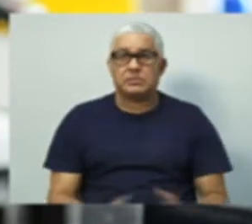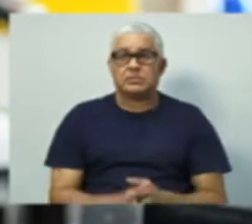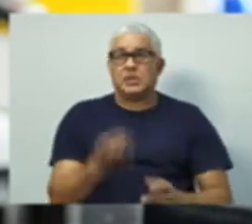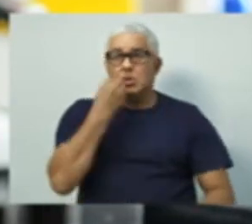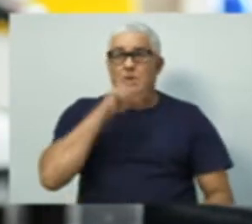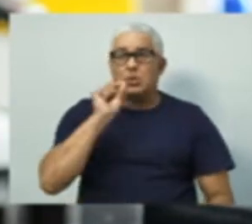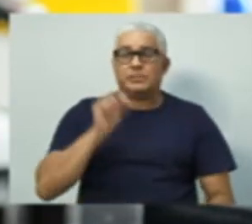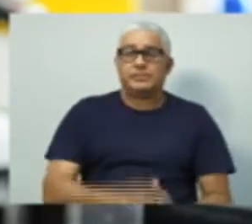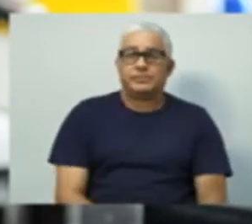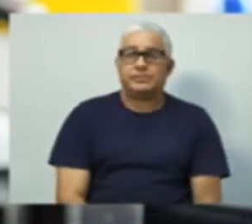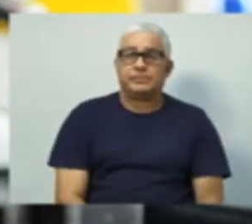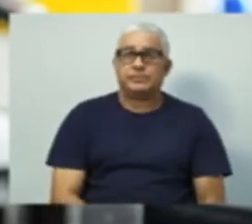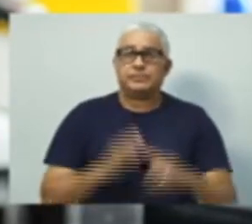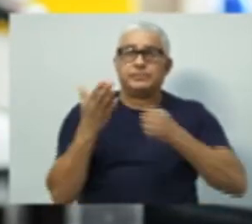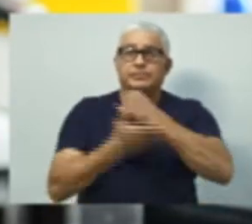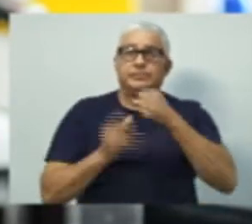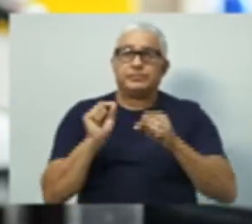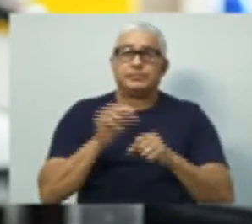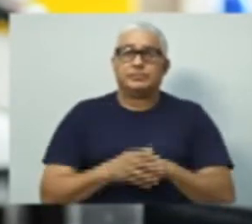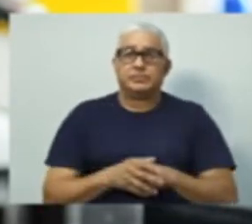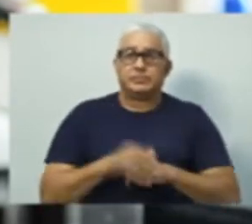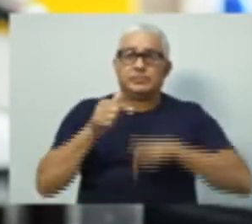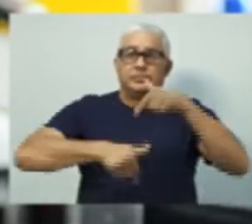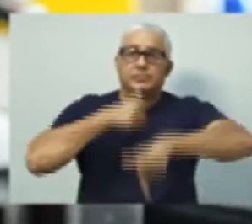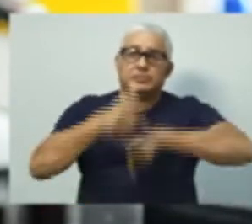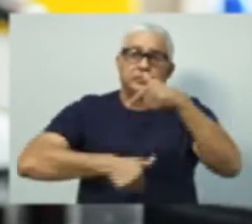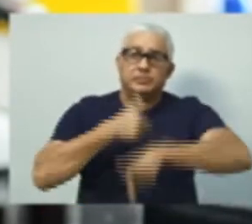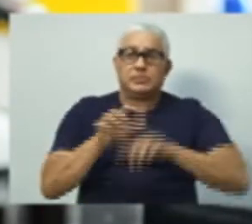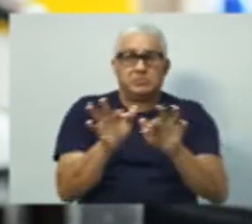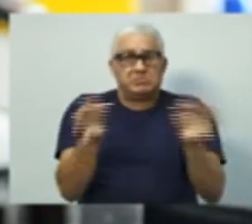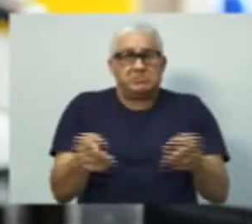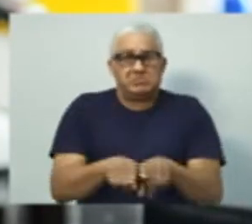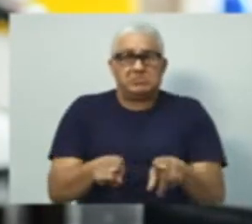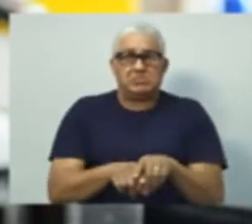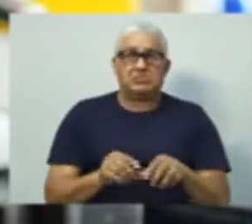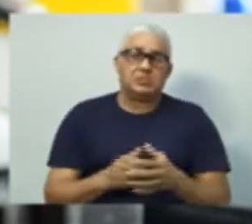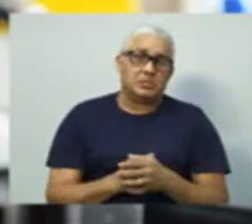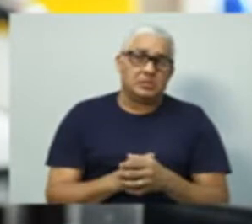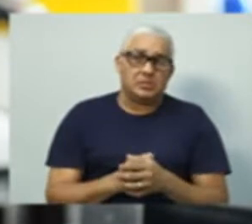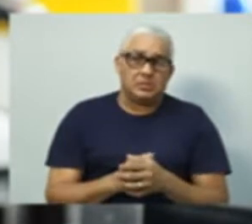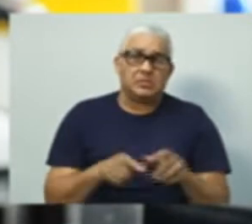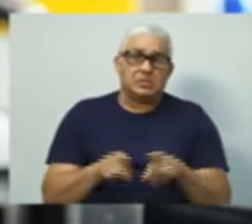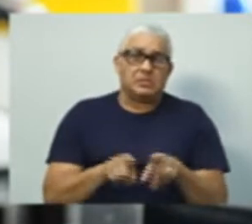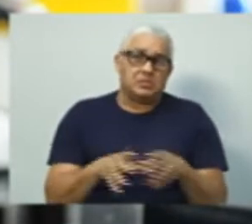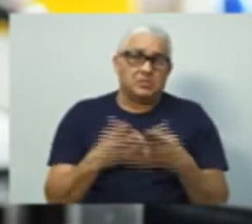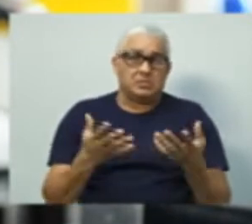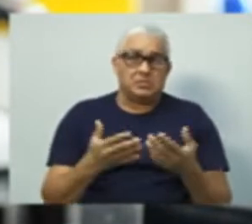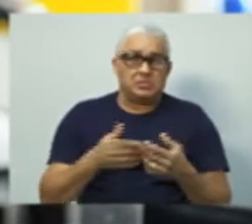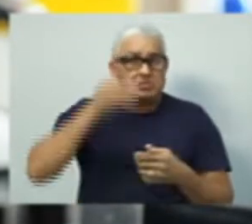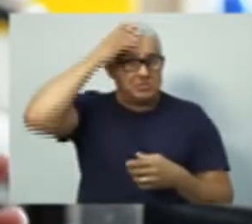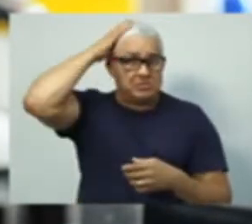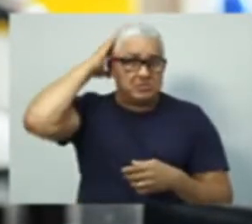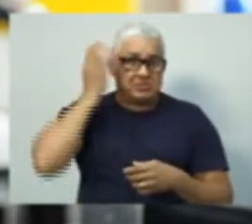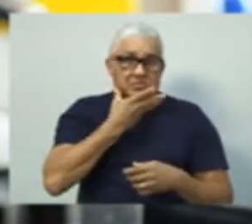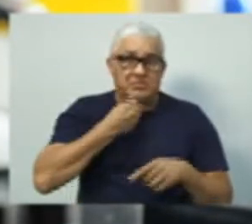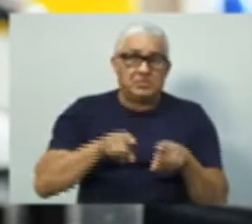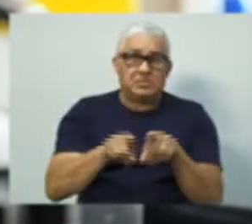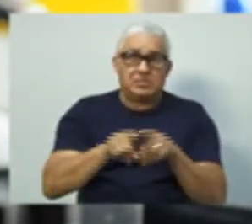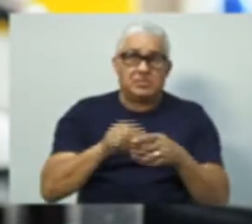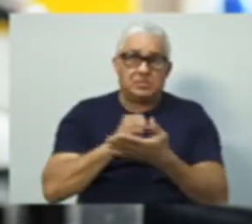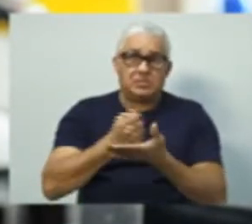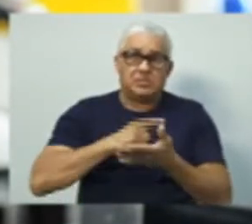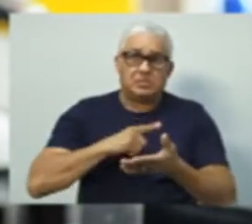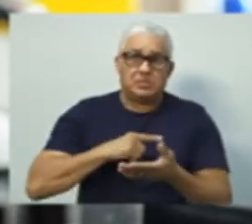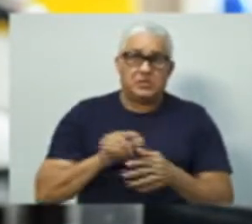com isso. Basicamente é um serviço muito simples, barba e cabelo, então o controle disso é